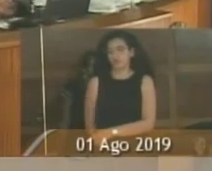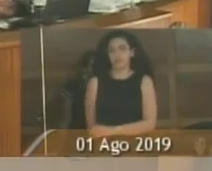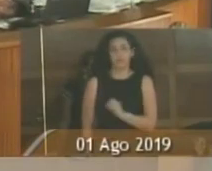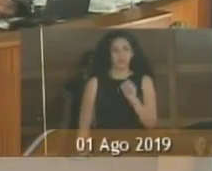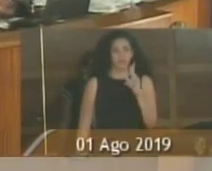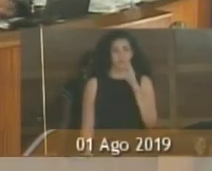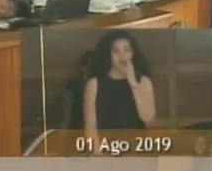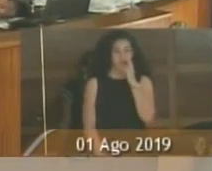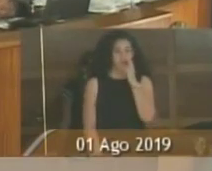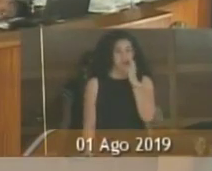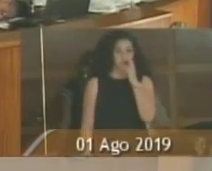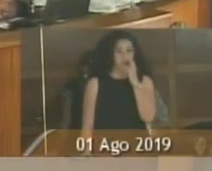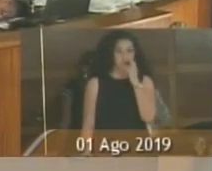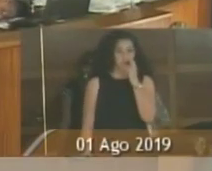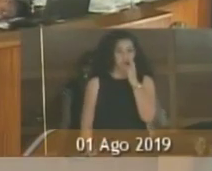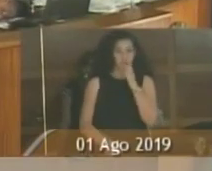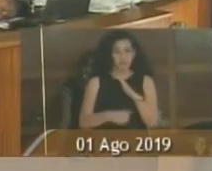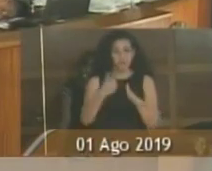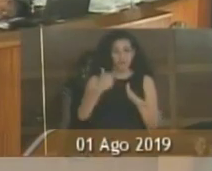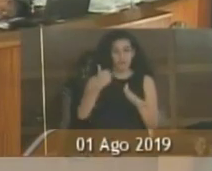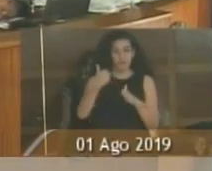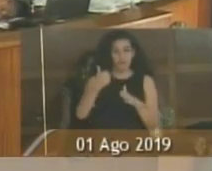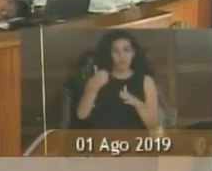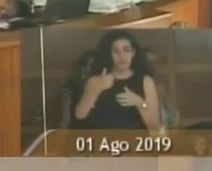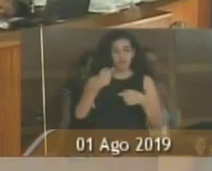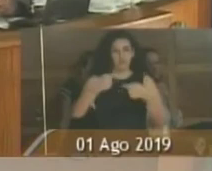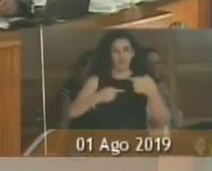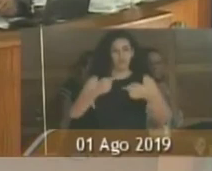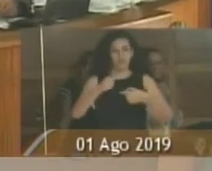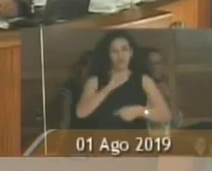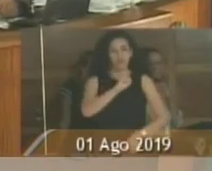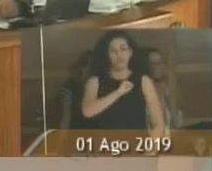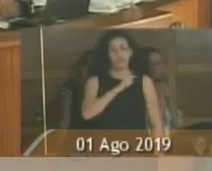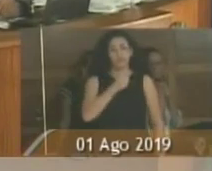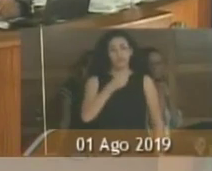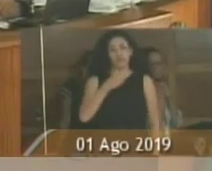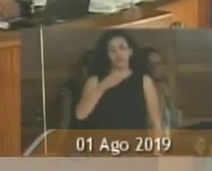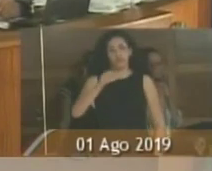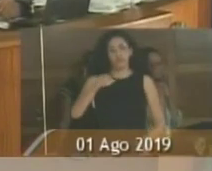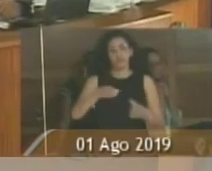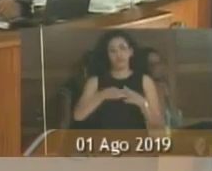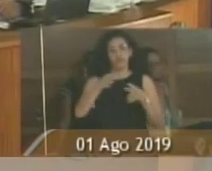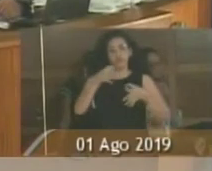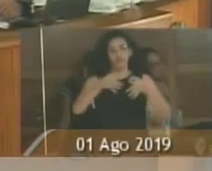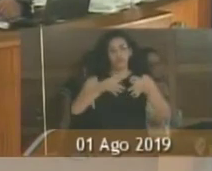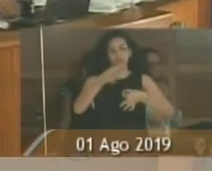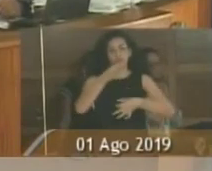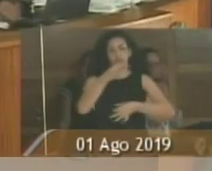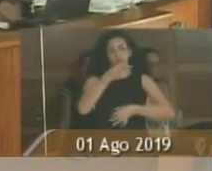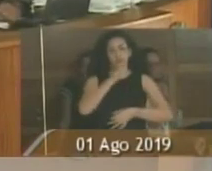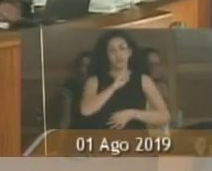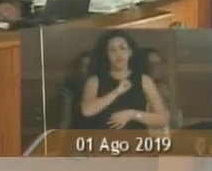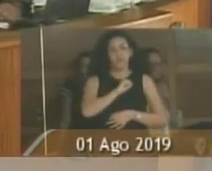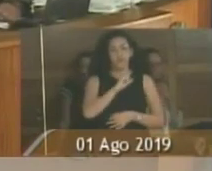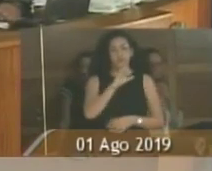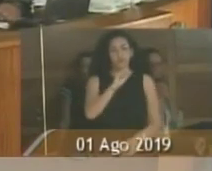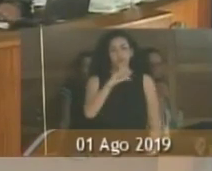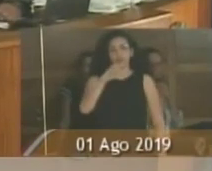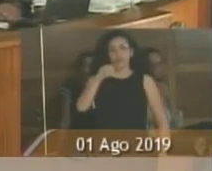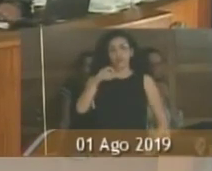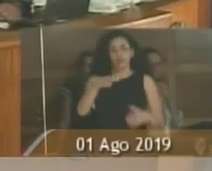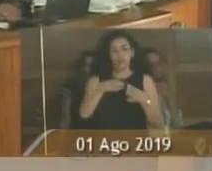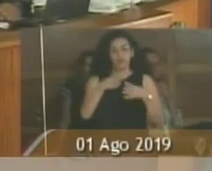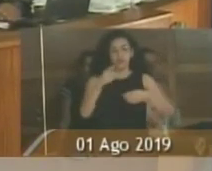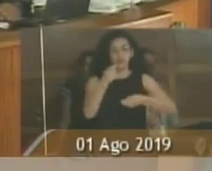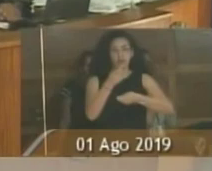Aprovado por 10 votos. Em primeira discussão, parecer número 79/2019 da Comissão de Justiça, parecer número 89 da Comissão de